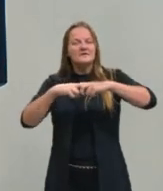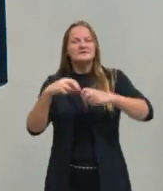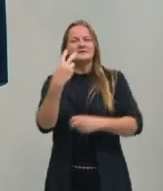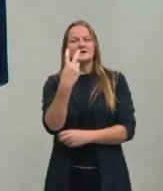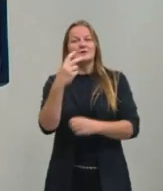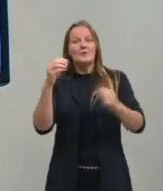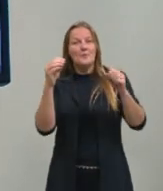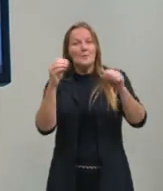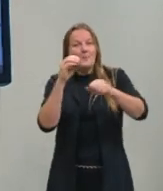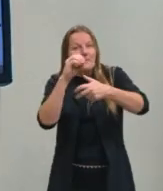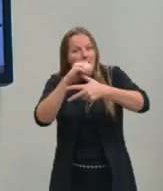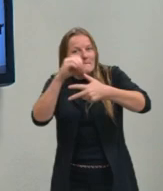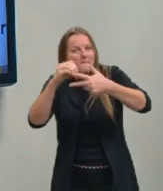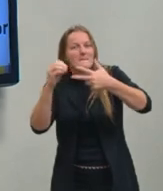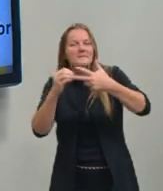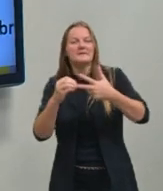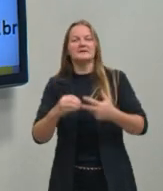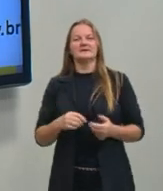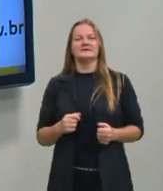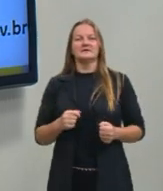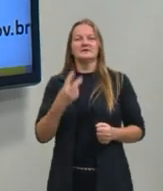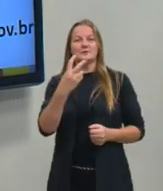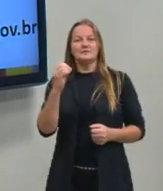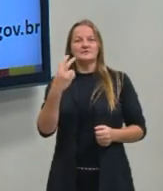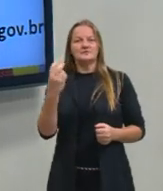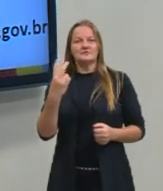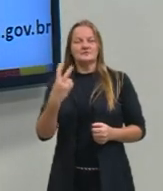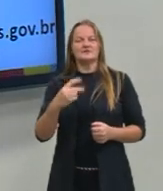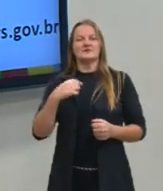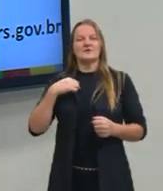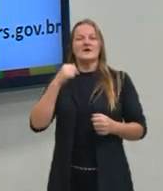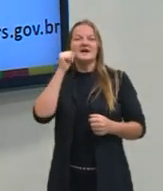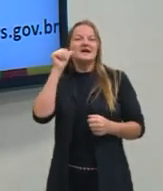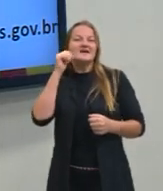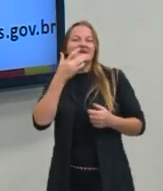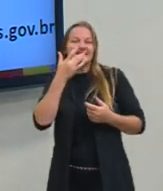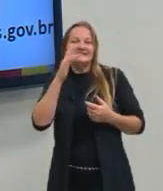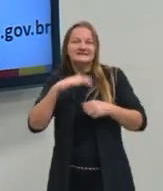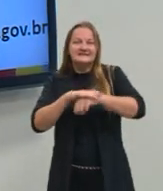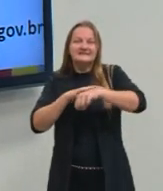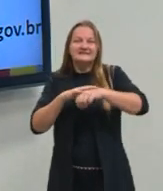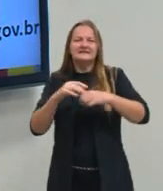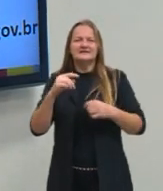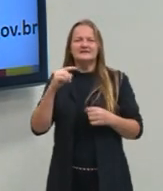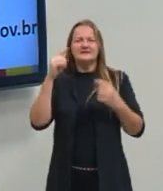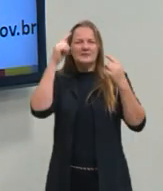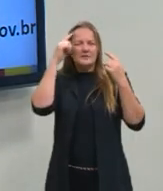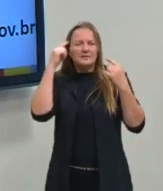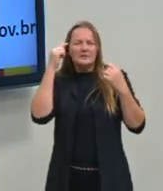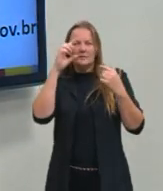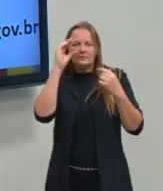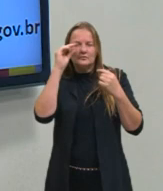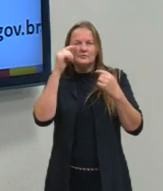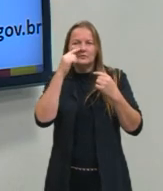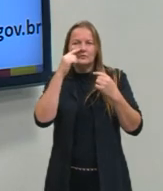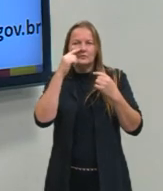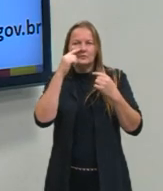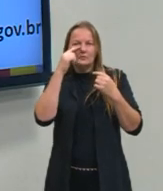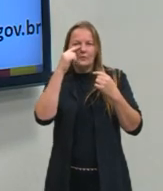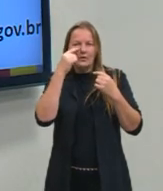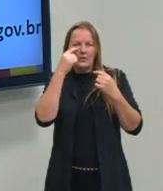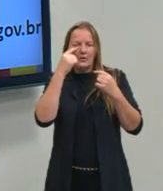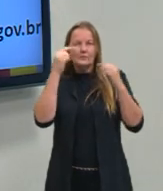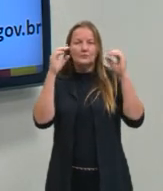2022 Eu sou uma mulher branca de pele clara cabelos castanhos com algumas mechas loiras olhos